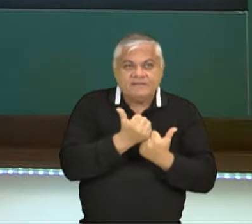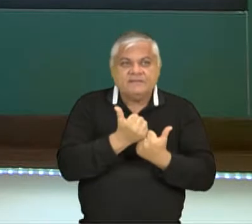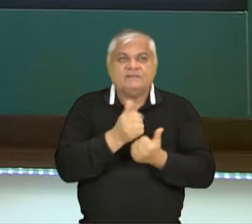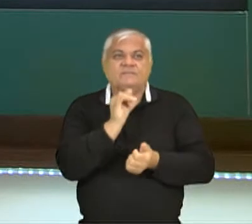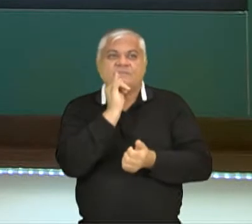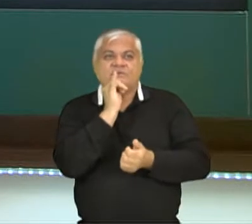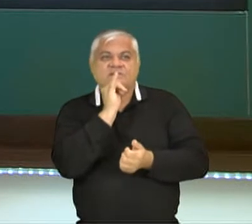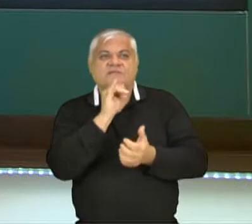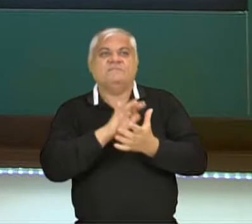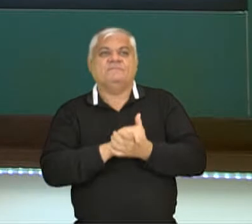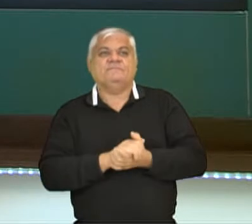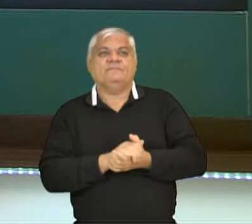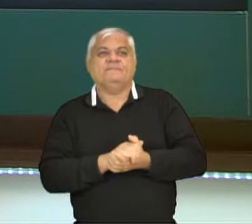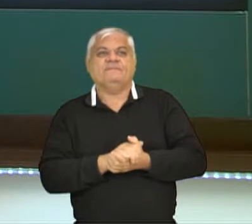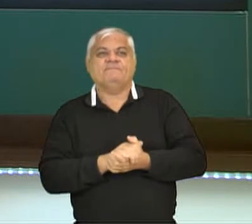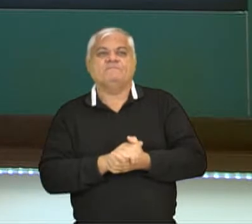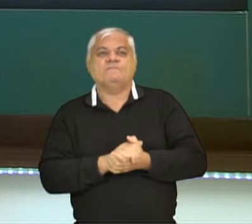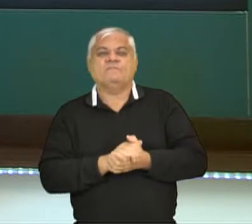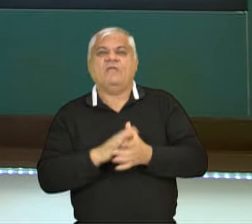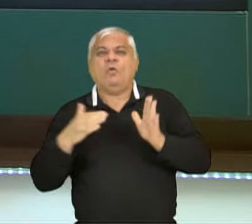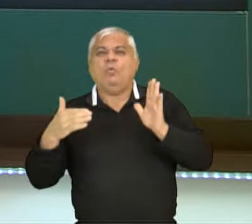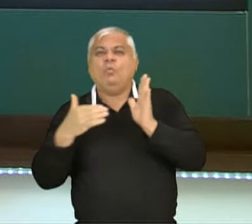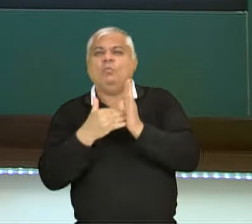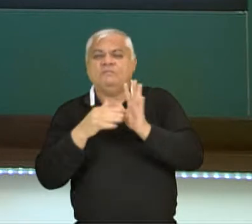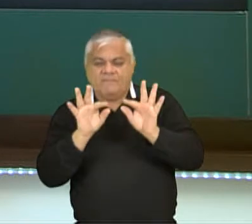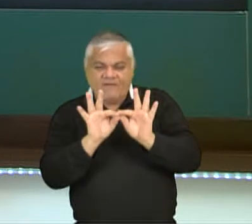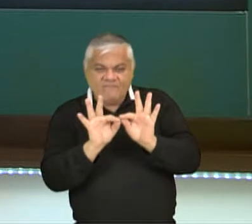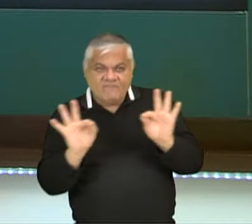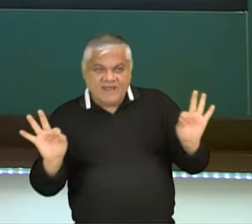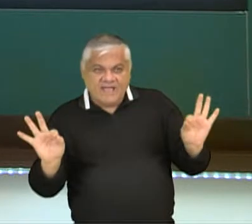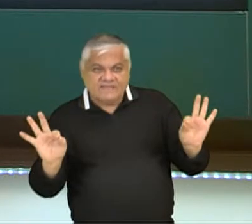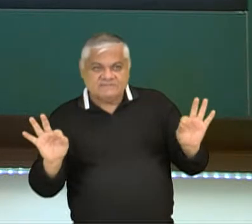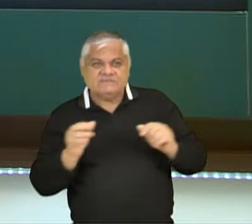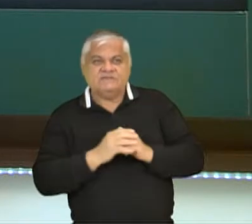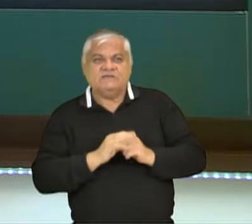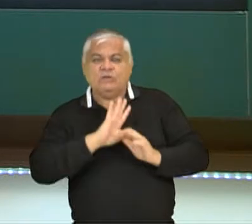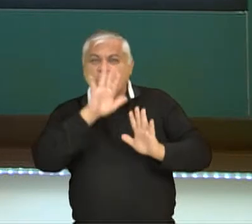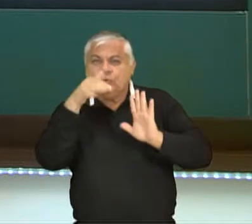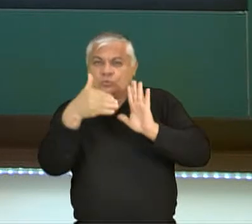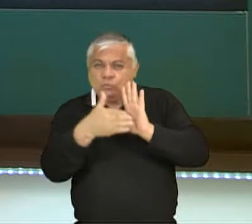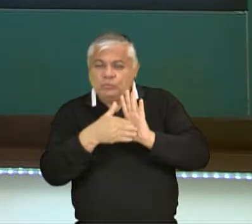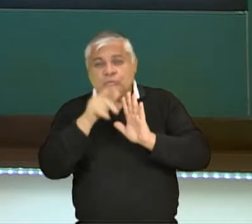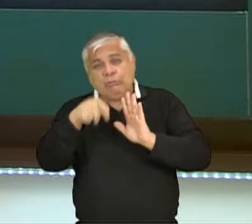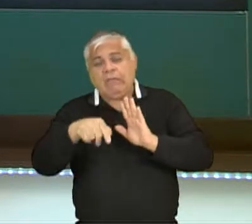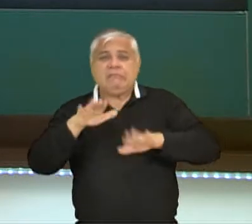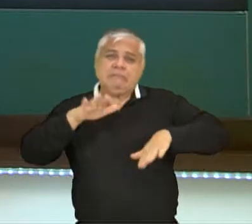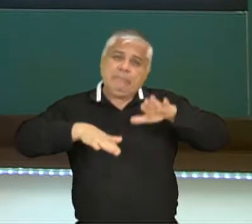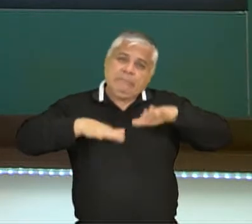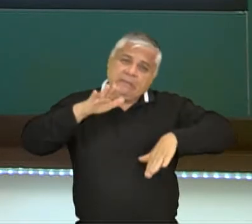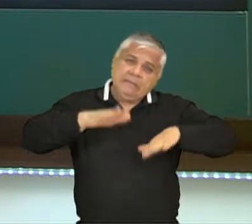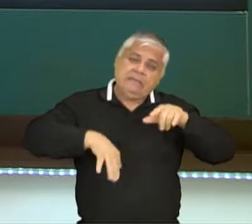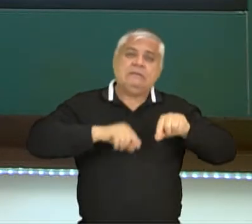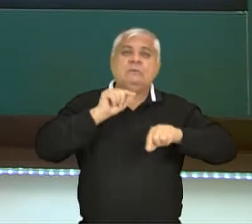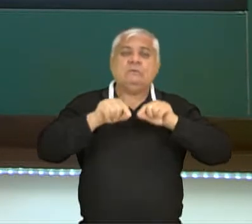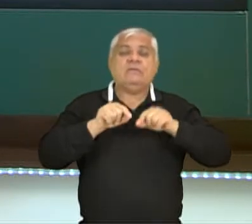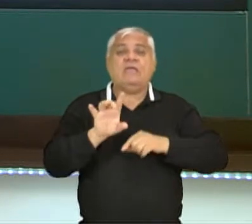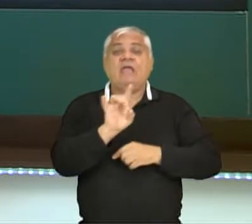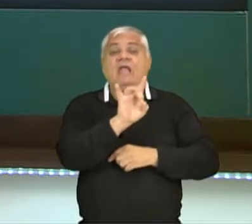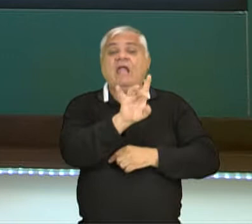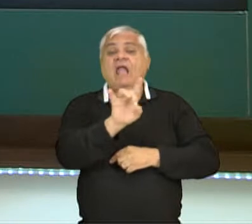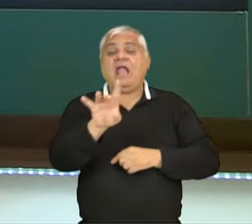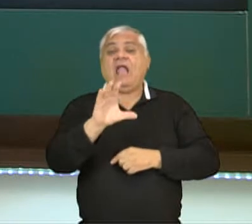exemplo, aqui na última frase, aqui, nós temos aqui, tudo isso é relativo, depende do que cada